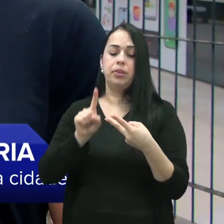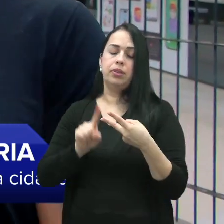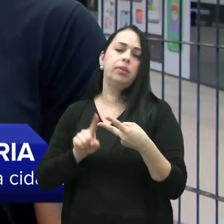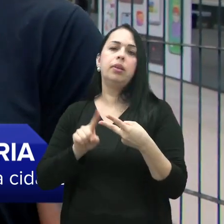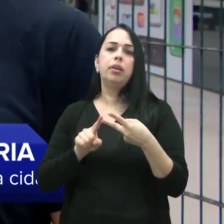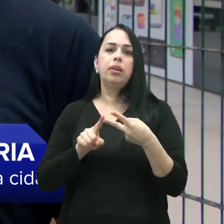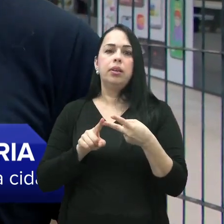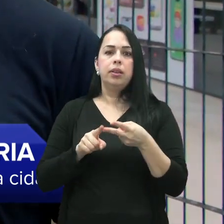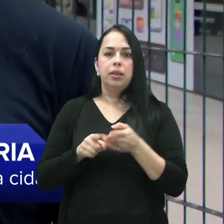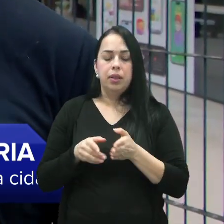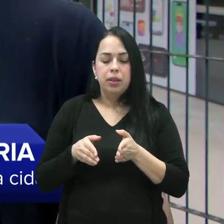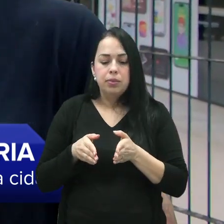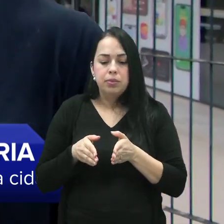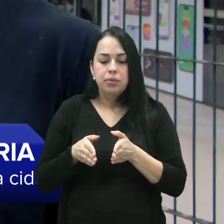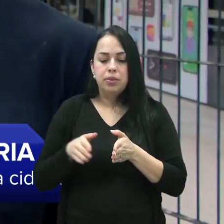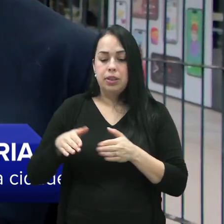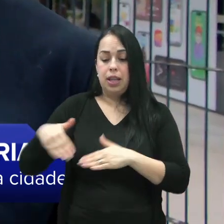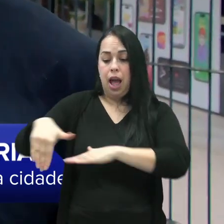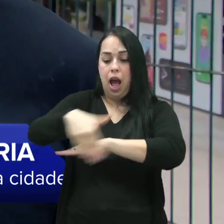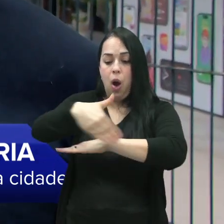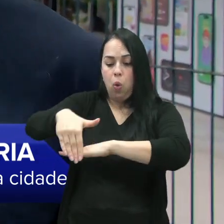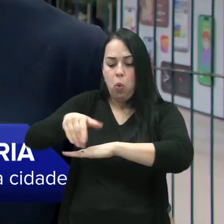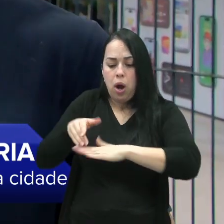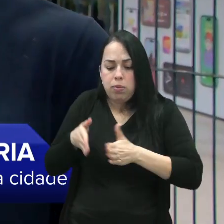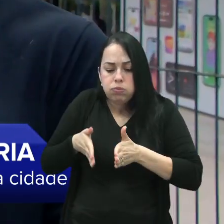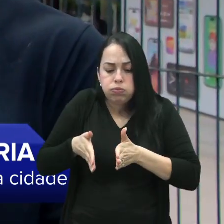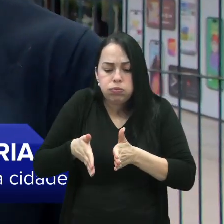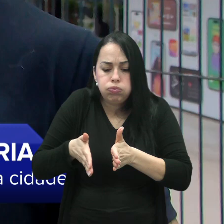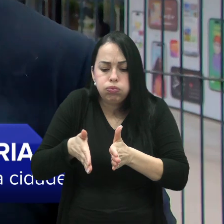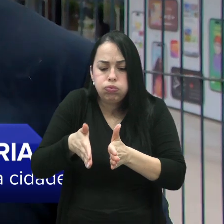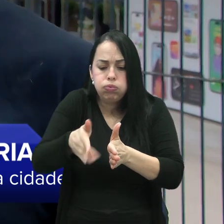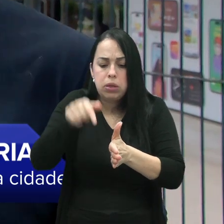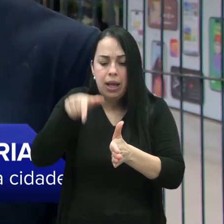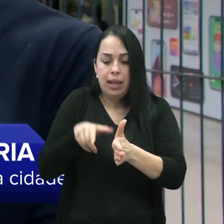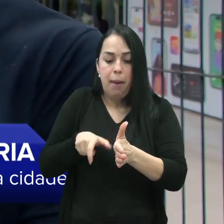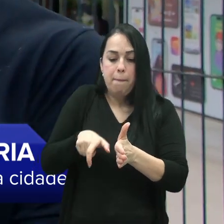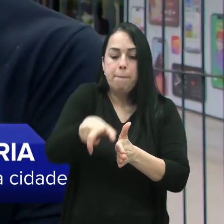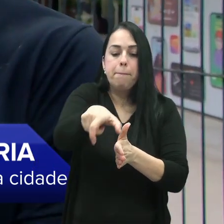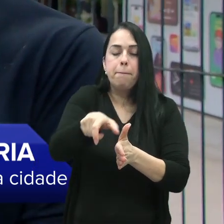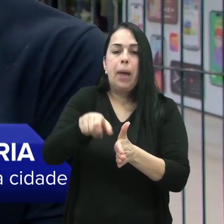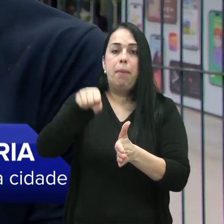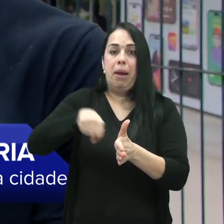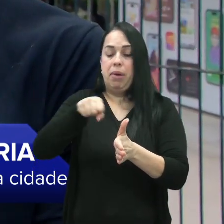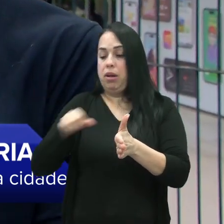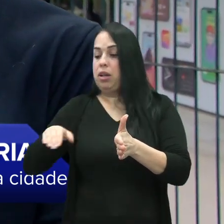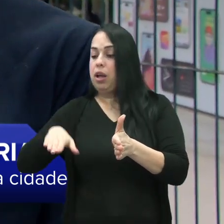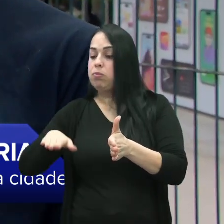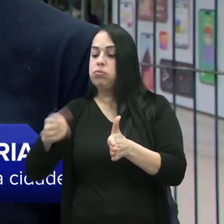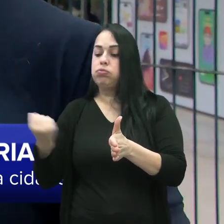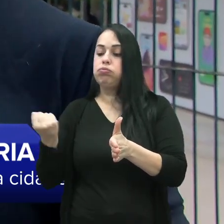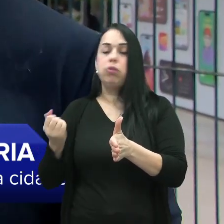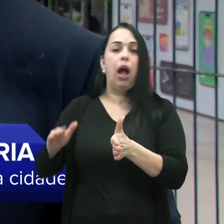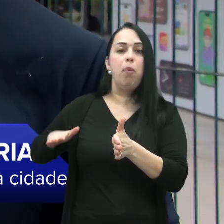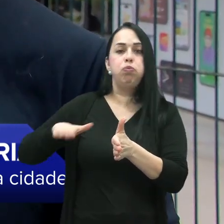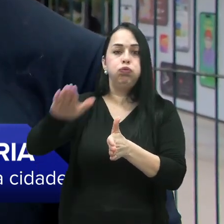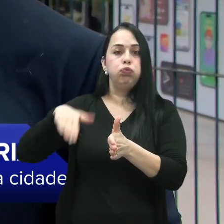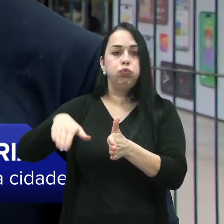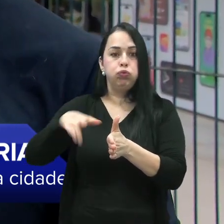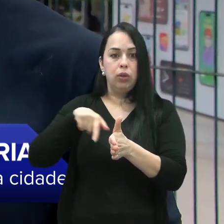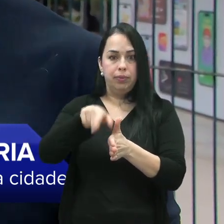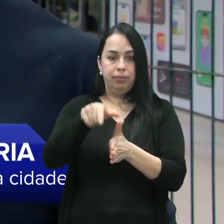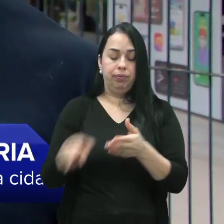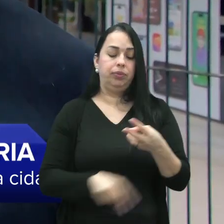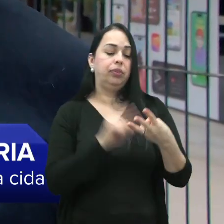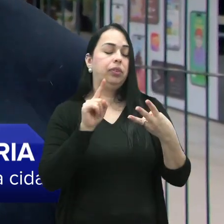tem a ciclofaixa, que é quando você usa um pedaço da pista e sinaliza essa parte específica para as bicicletas. A gente tem